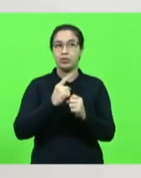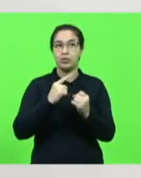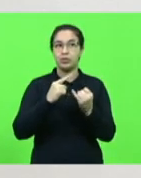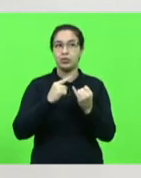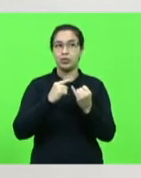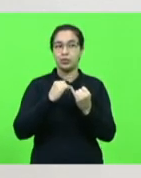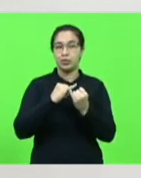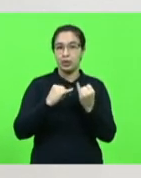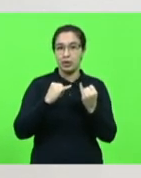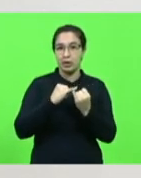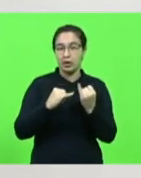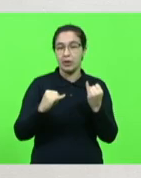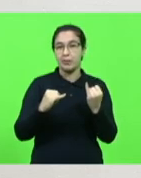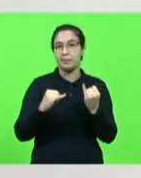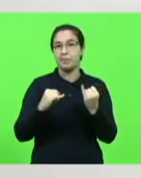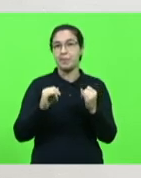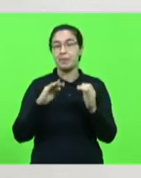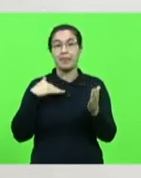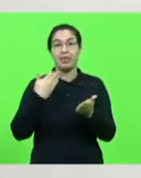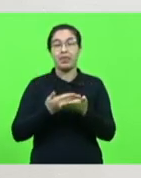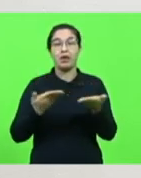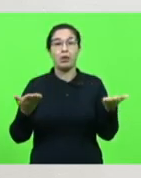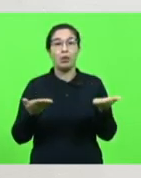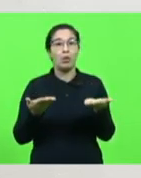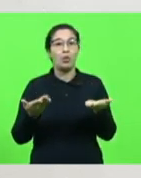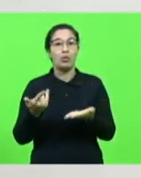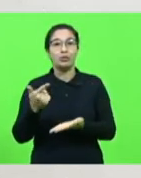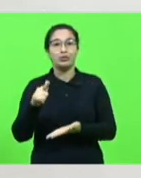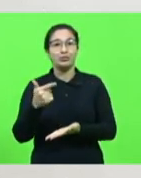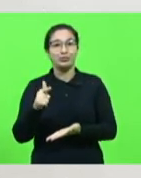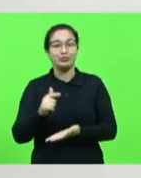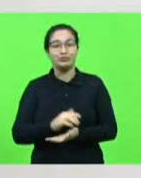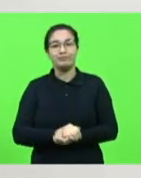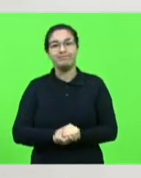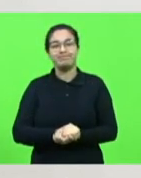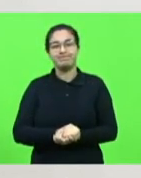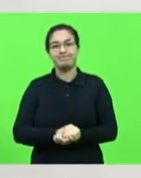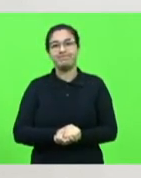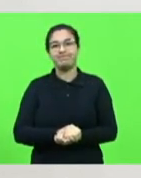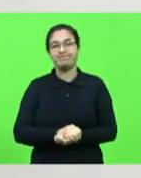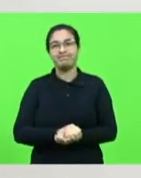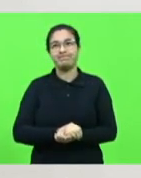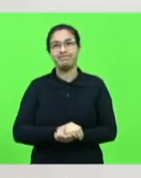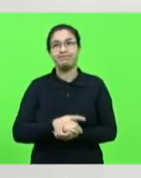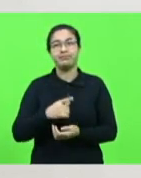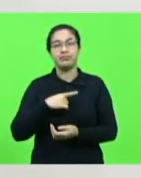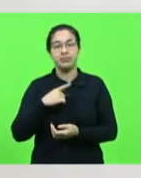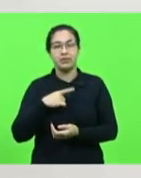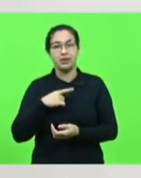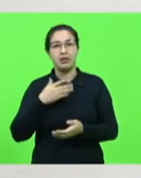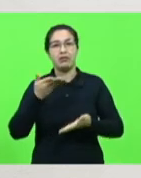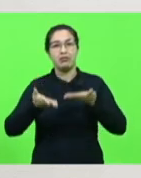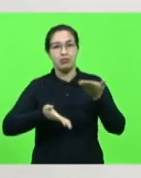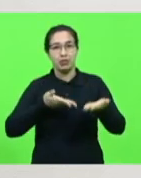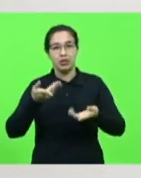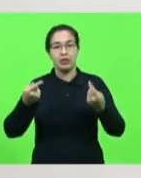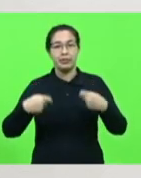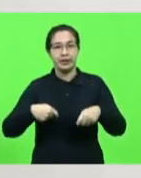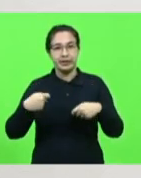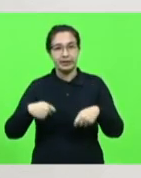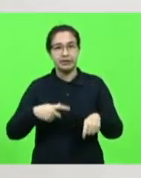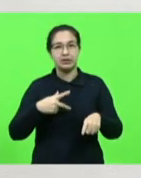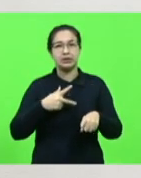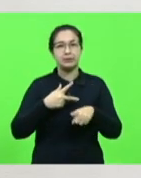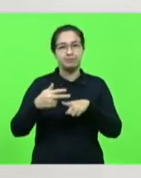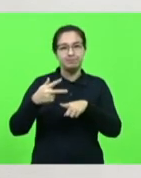a dragagem. Então, eu fico feliz pelo avanço que tivemos, mas temos essa questão para cuidar, então temos muito ainda a avançar pelo nosso sul, pela região,